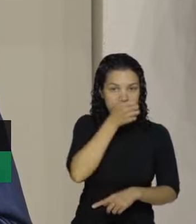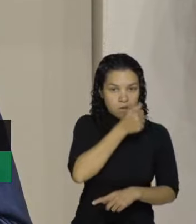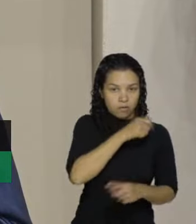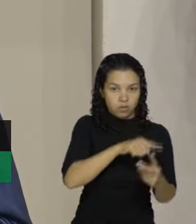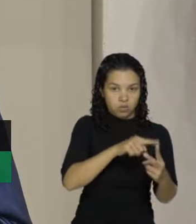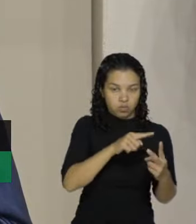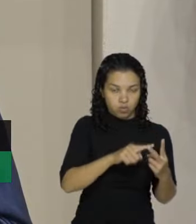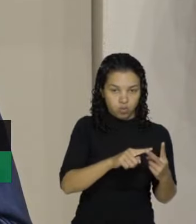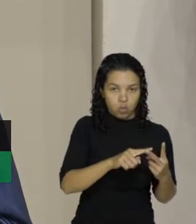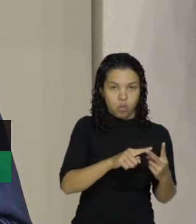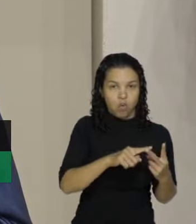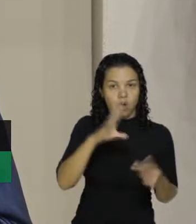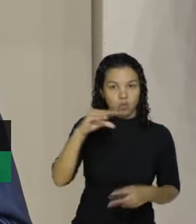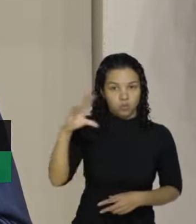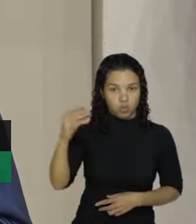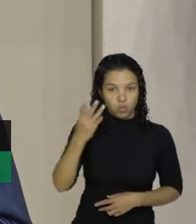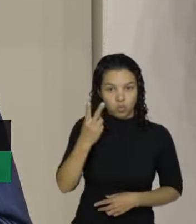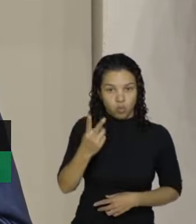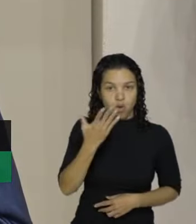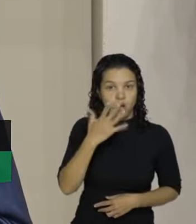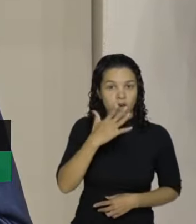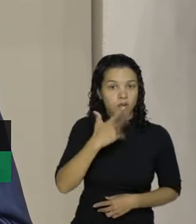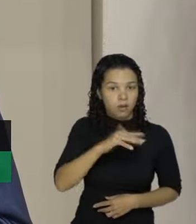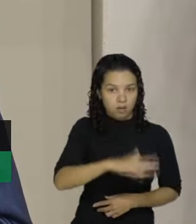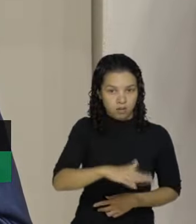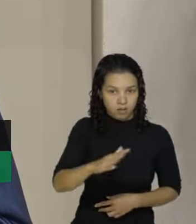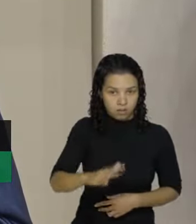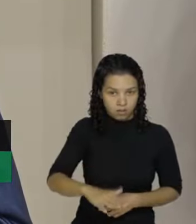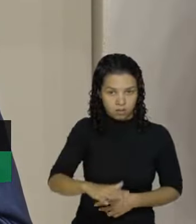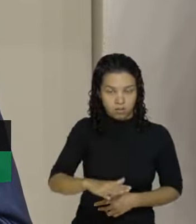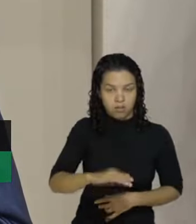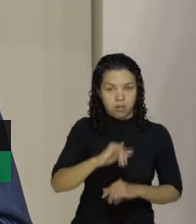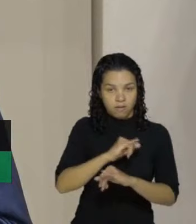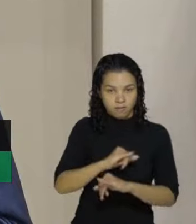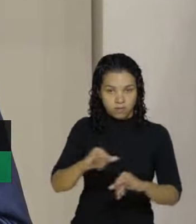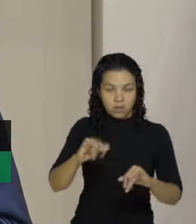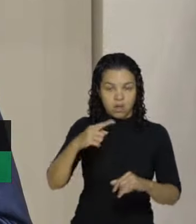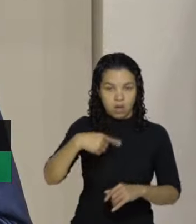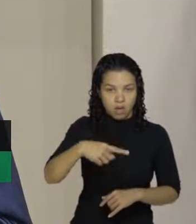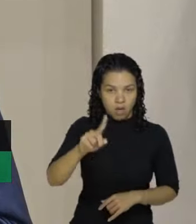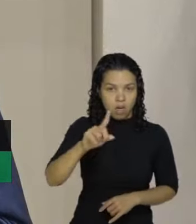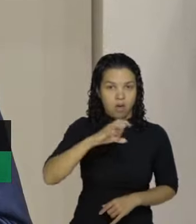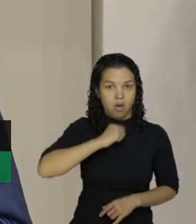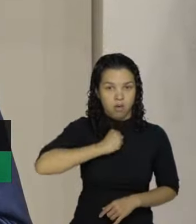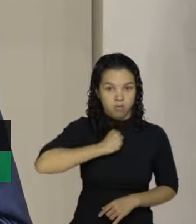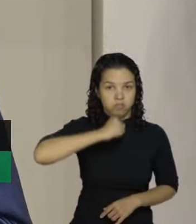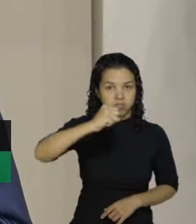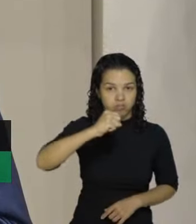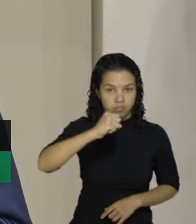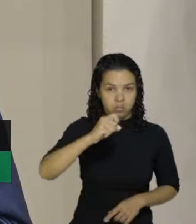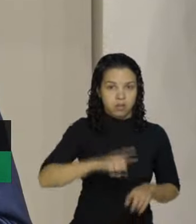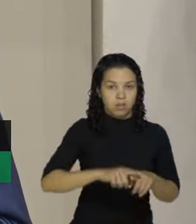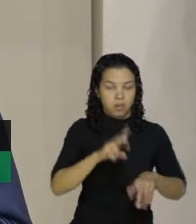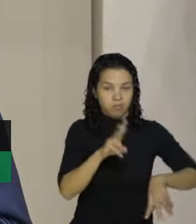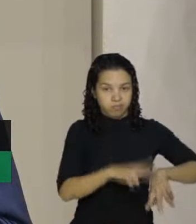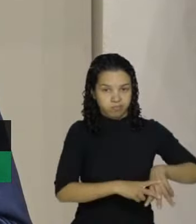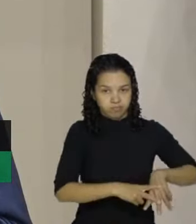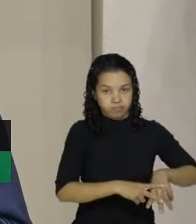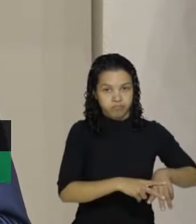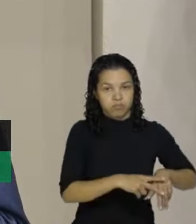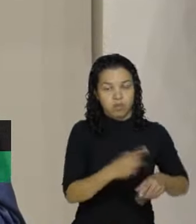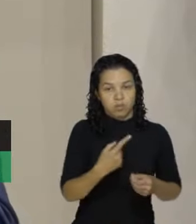2 crianças em uma ocorrência de suicídio tentado e cárcere privado no município